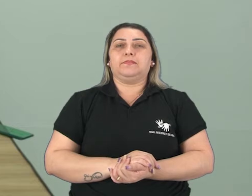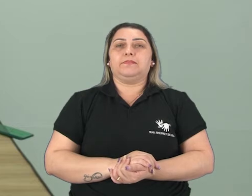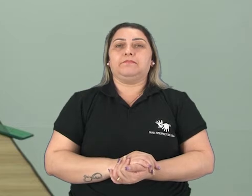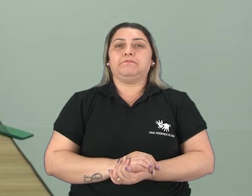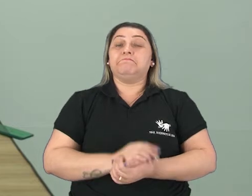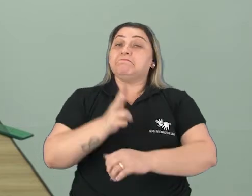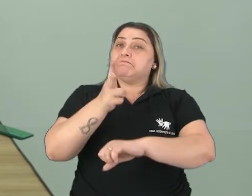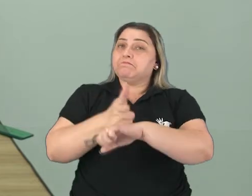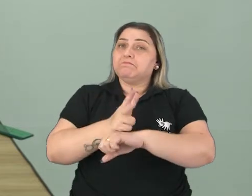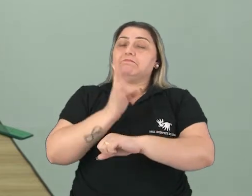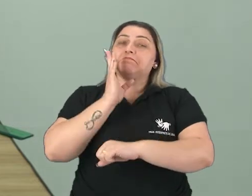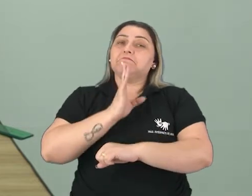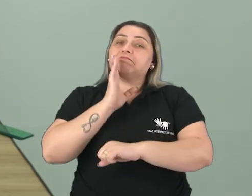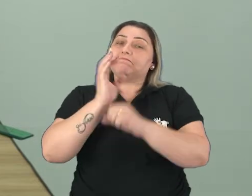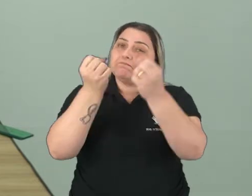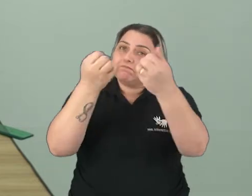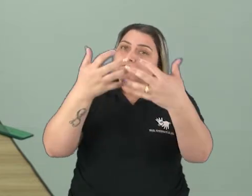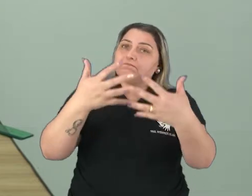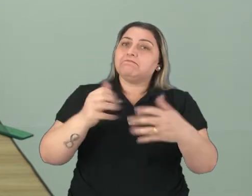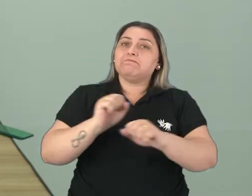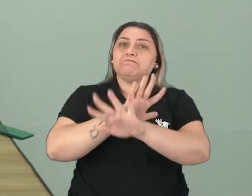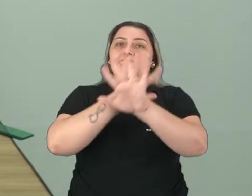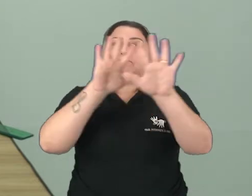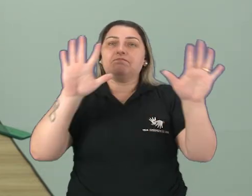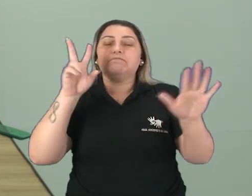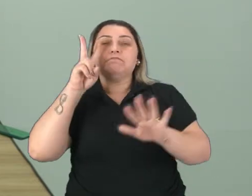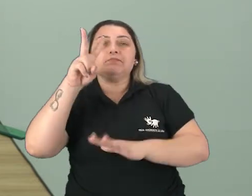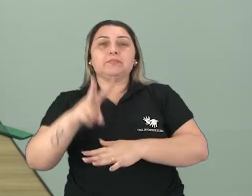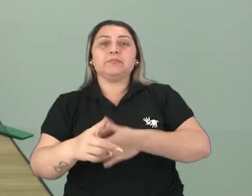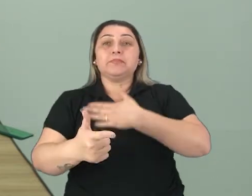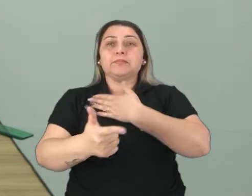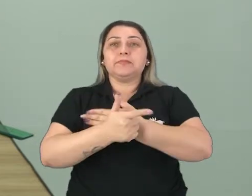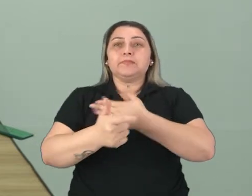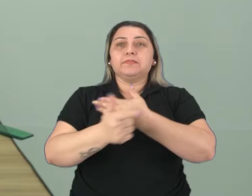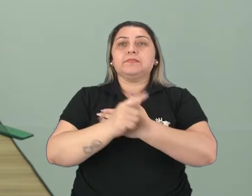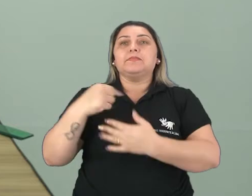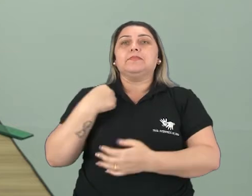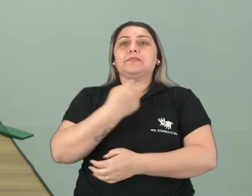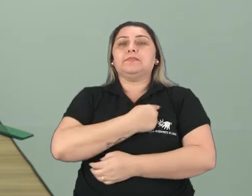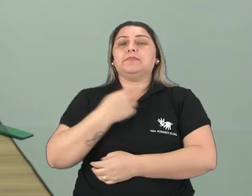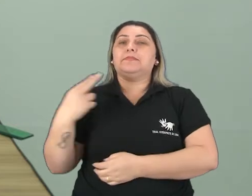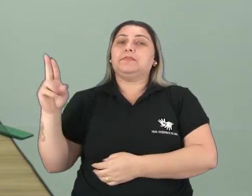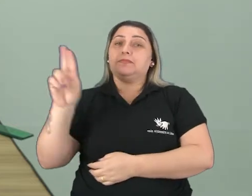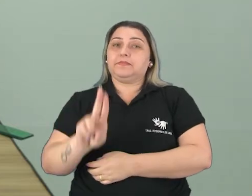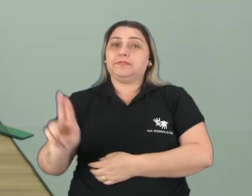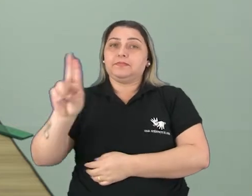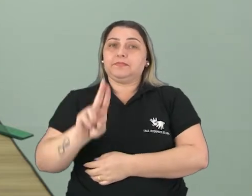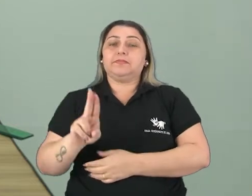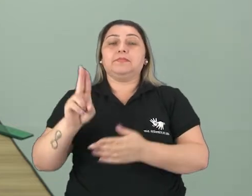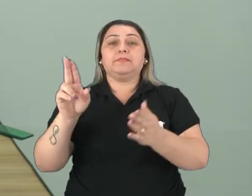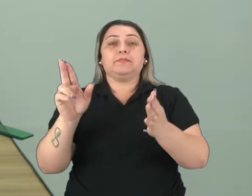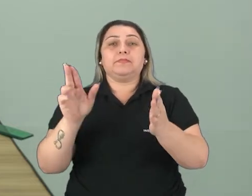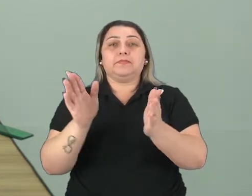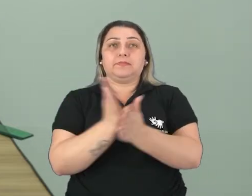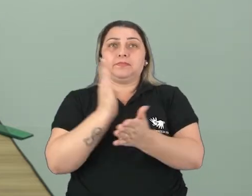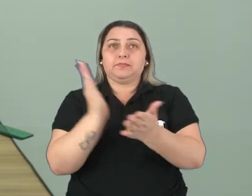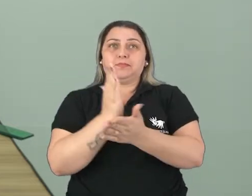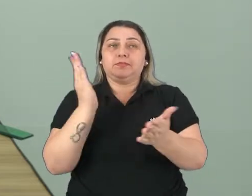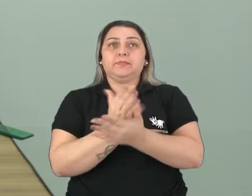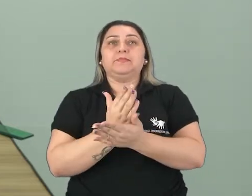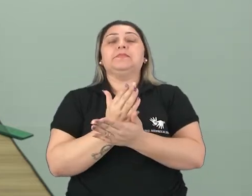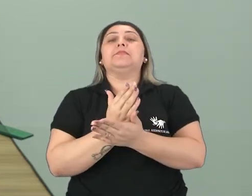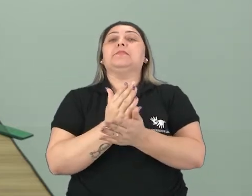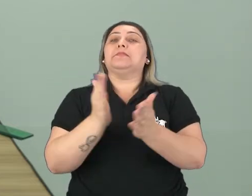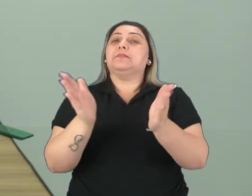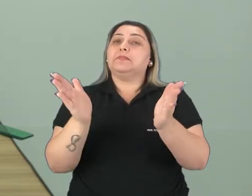Que vídeo legal e esclarecedor, né? Vemos que o papel que a gente utiliza, tanto aí no caderno de vocês, como